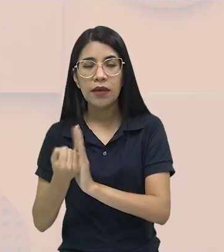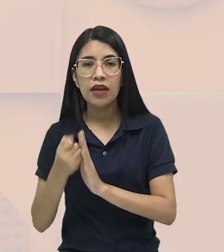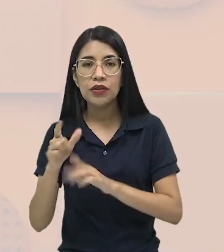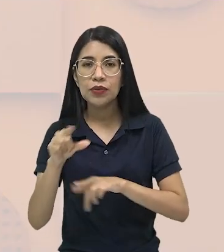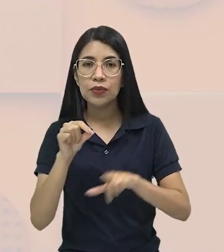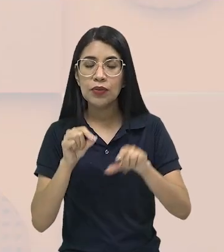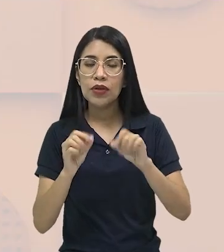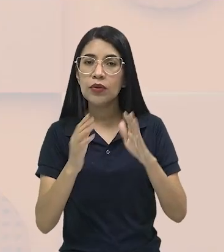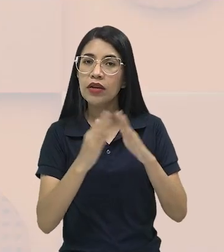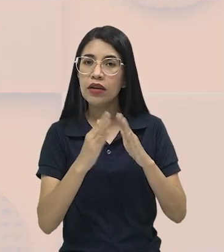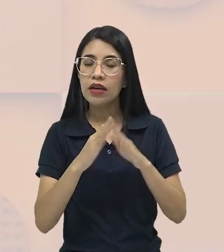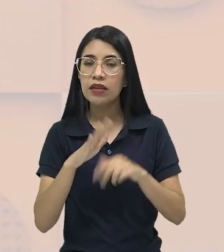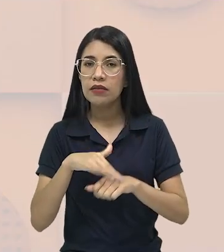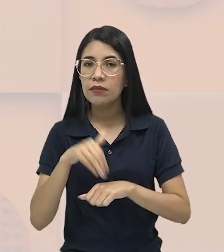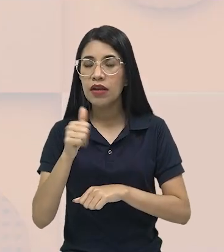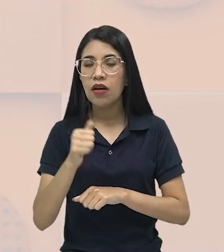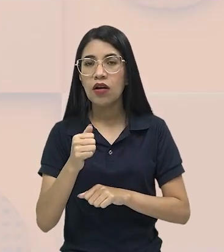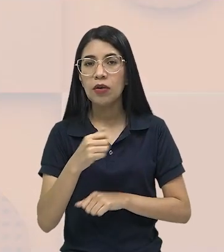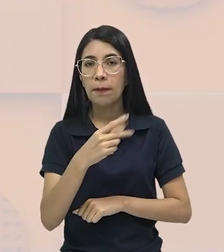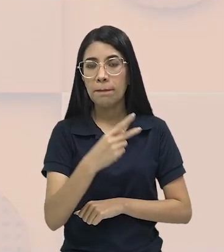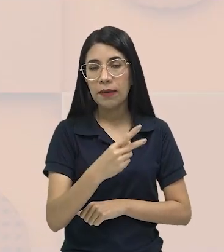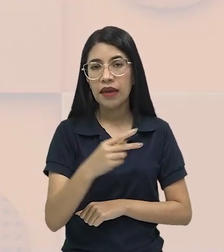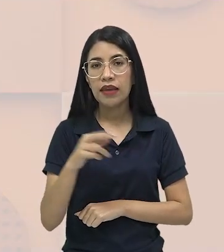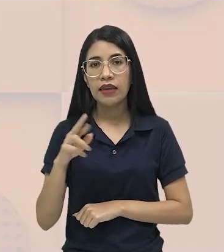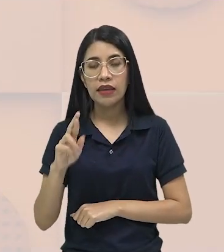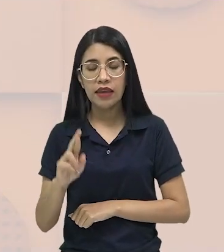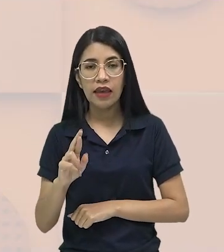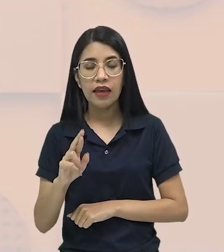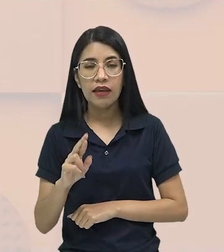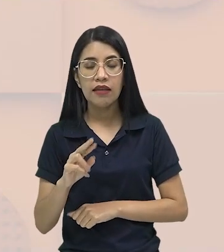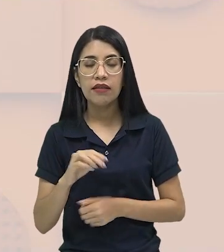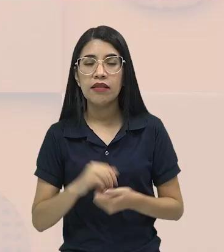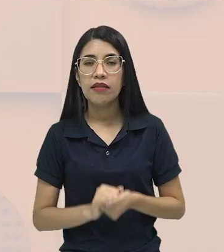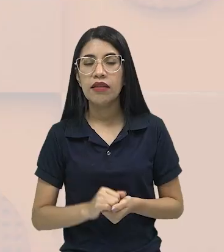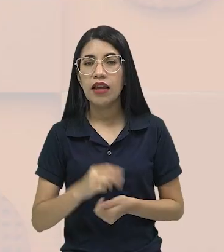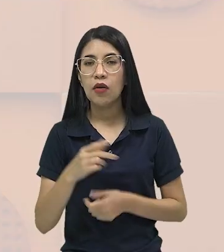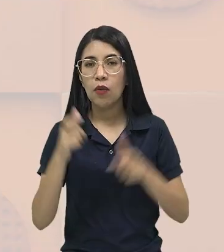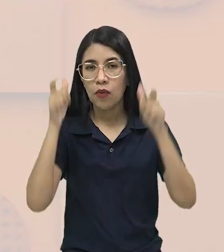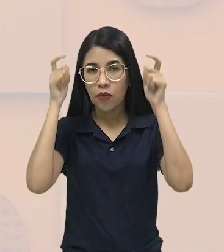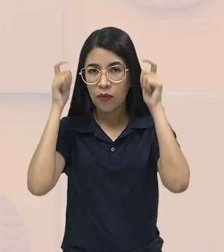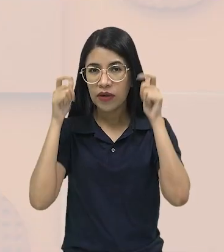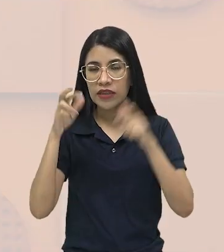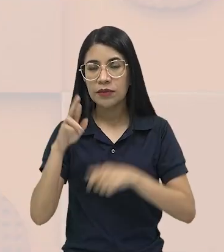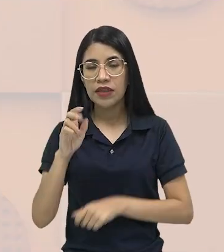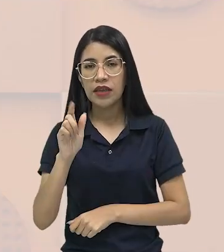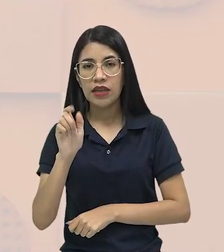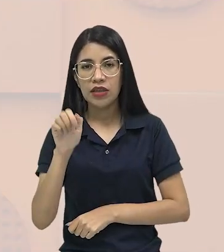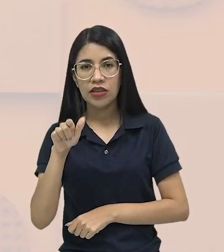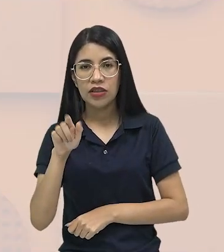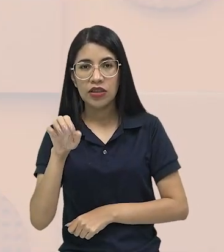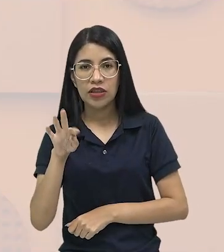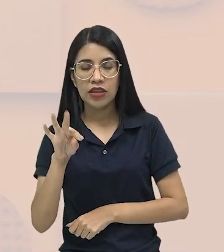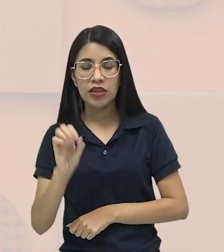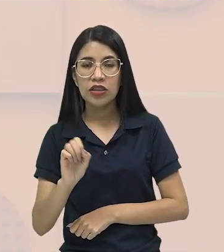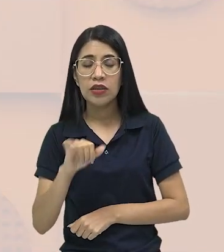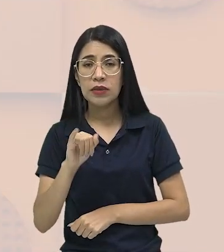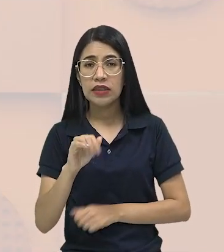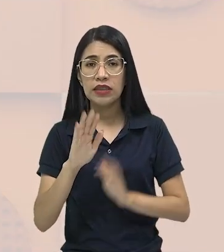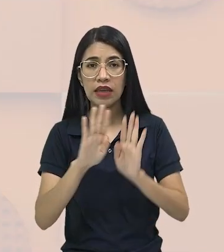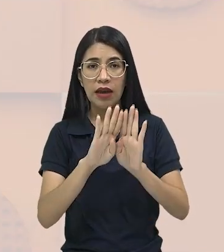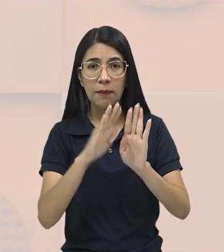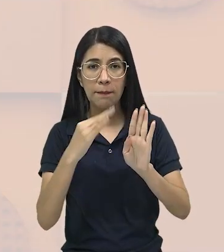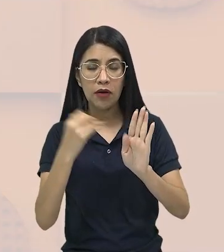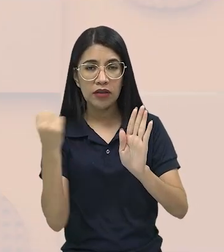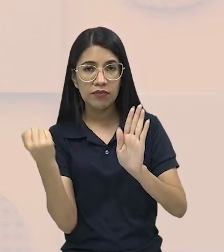né, com P e com R, que acredita-se que significava príncipe regente, né? Então, quando você tinha a porta da